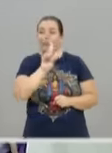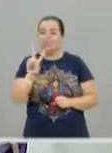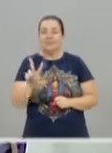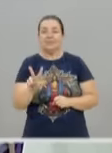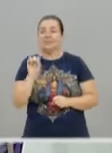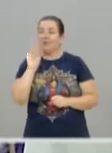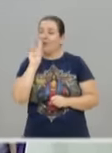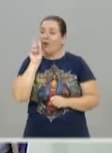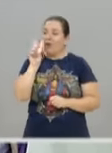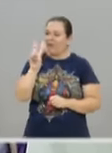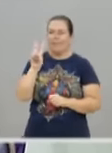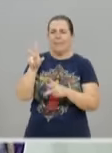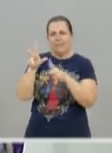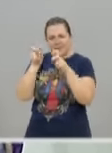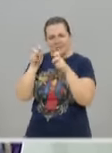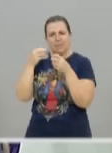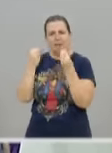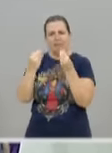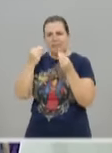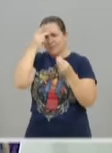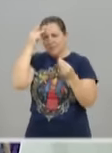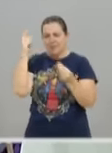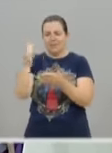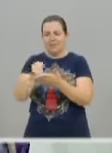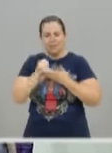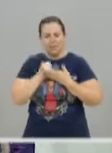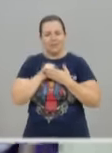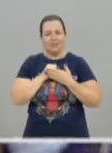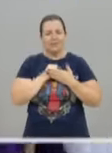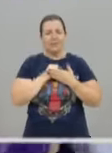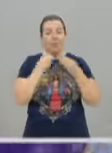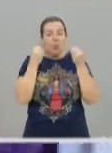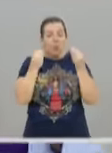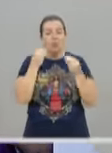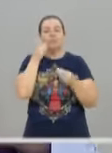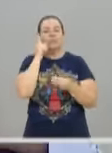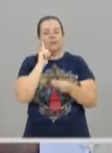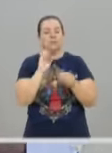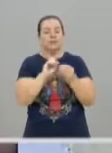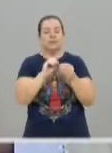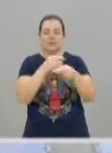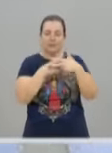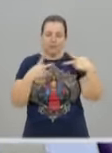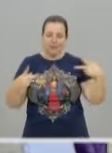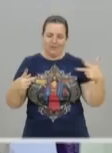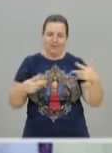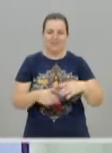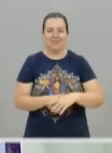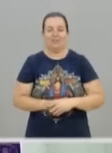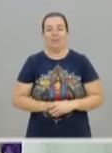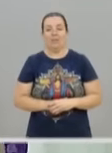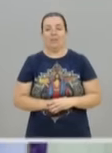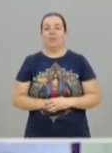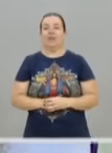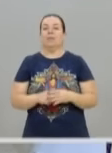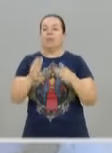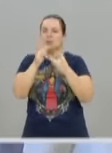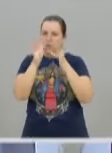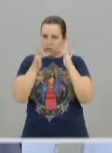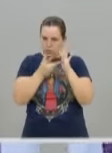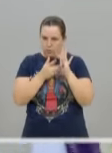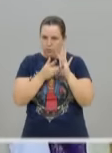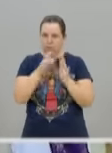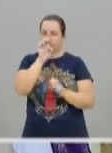como associado como quanta coisa a gente faz Jesus no evangelho de hoje em